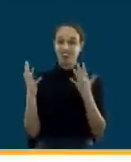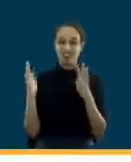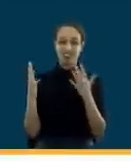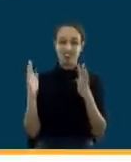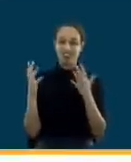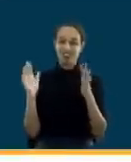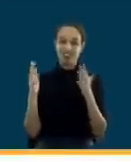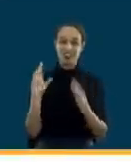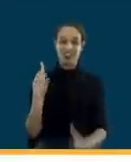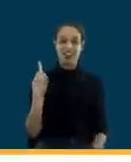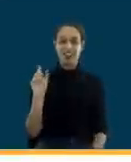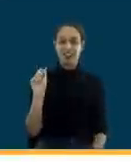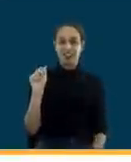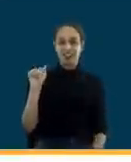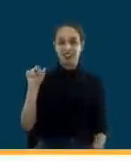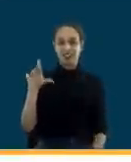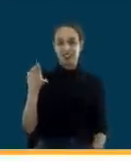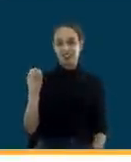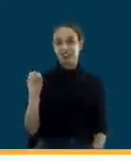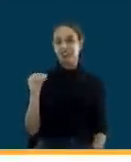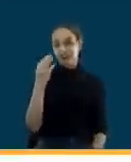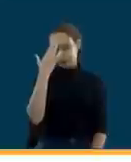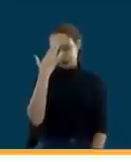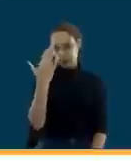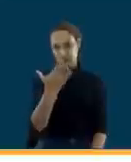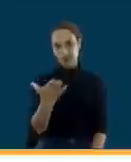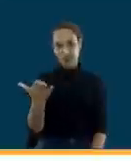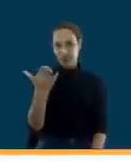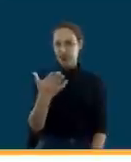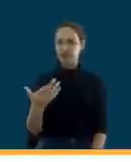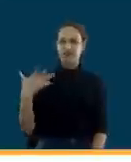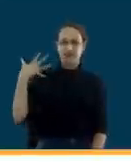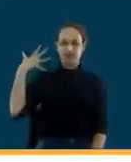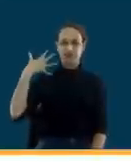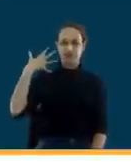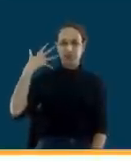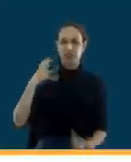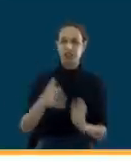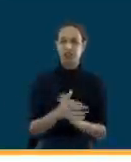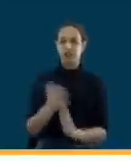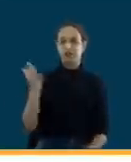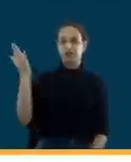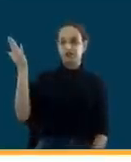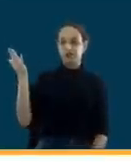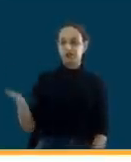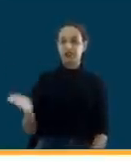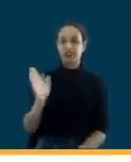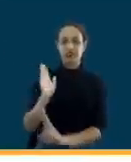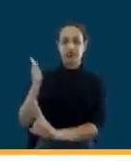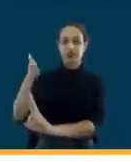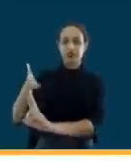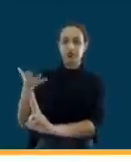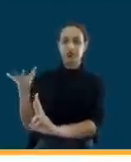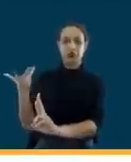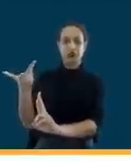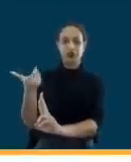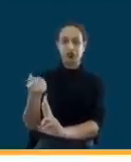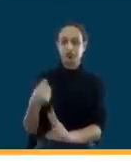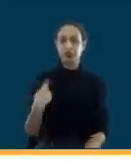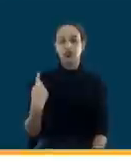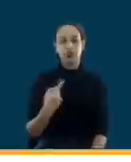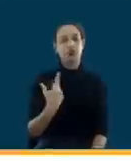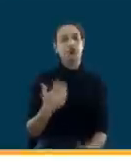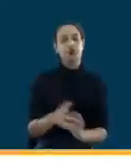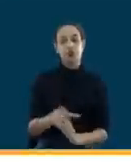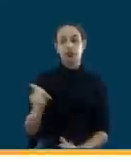obrigado. Muito obrigado pelas palavras. Doutor Danilo Miranda, uma grande referência para todos nós, seu trabalho aí à frente do SESC